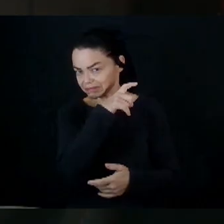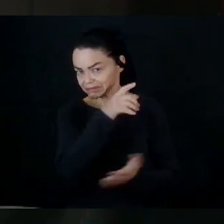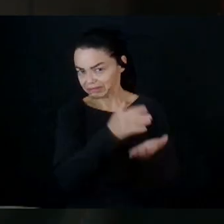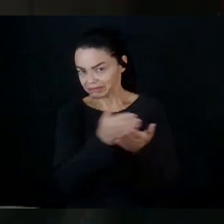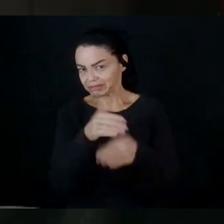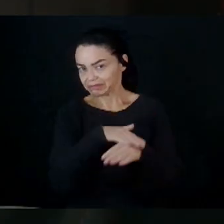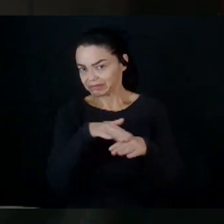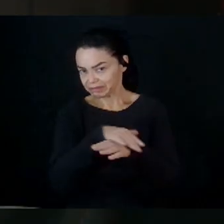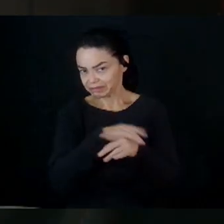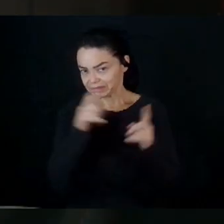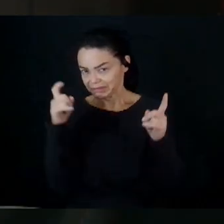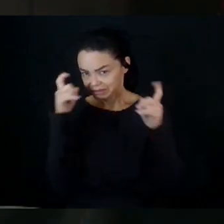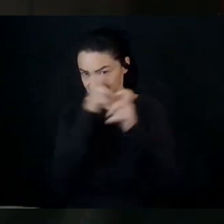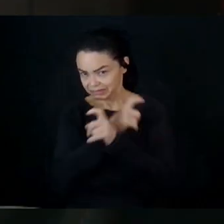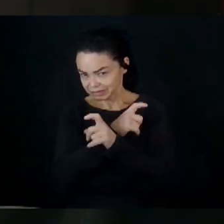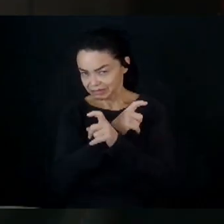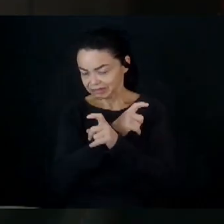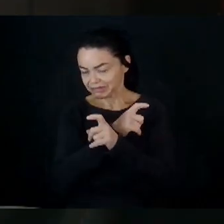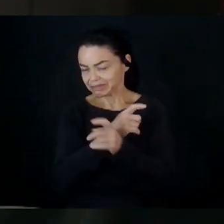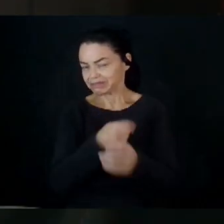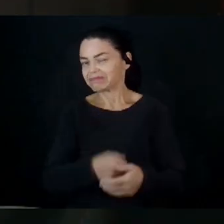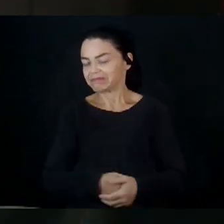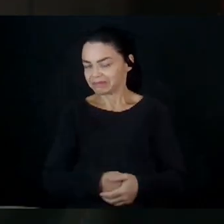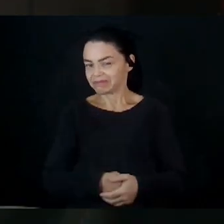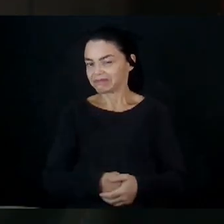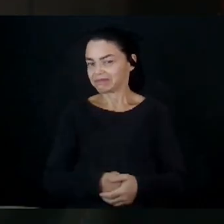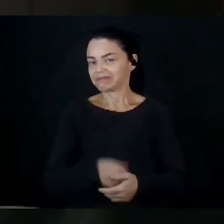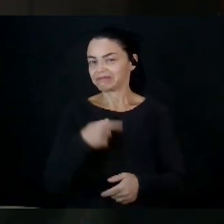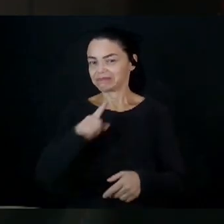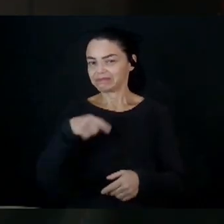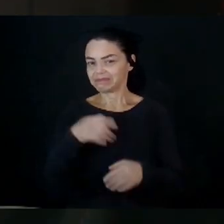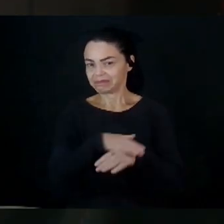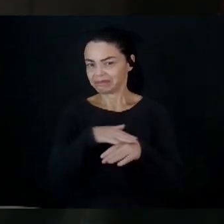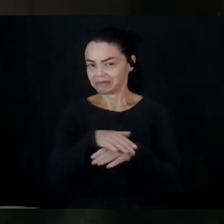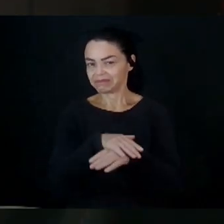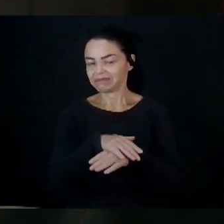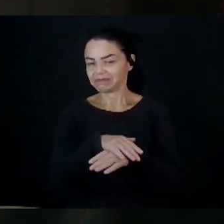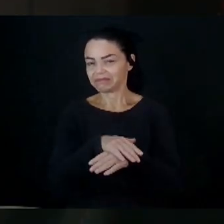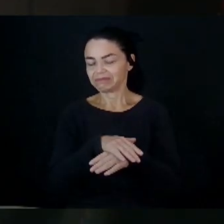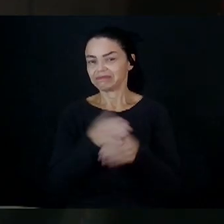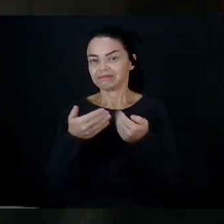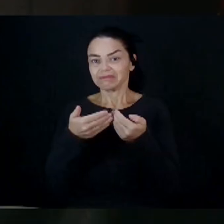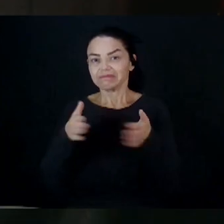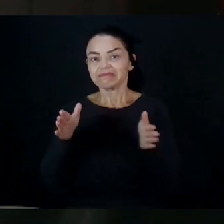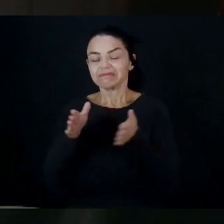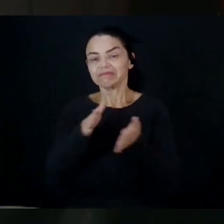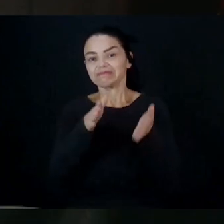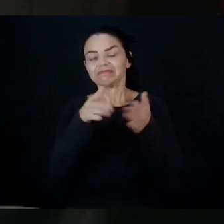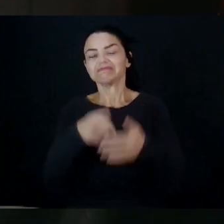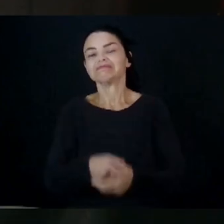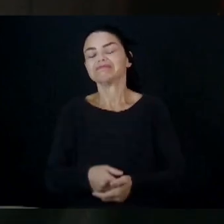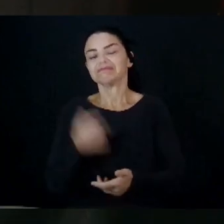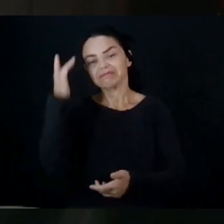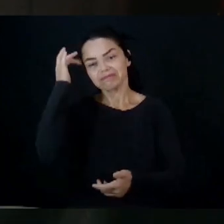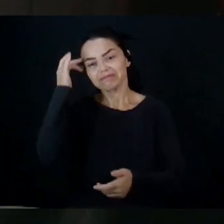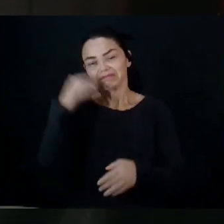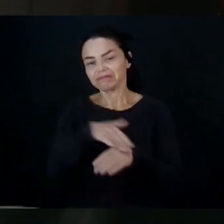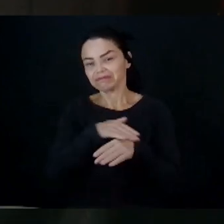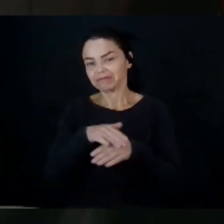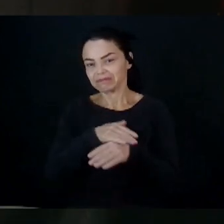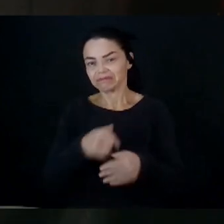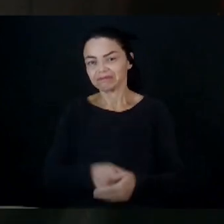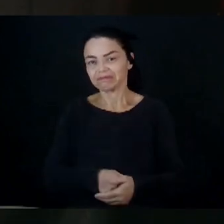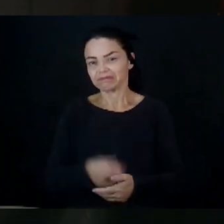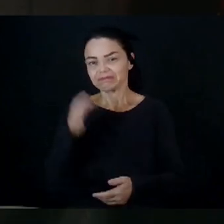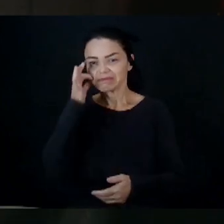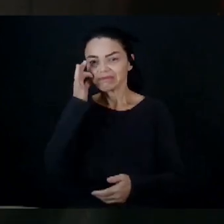conversa difícil? De repente, a partir dessa conversa que o caminho se abre. Vamos pensar nisso e amanhã a gente fala sobre isso ao vivo